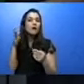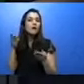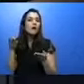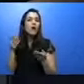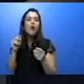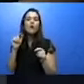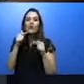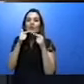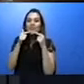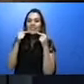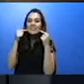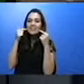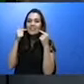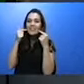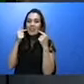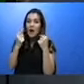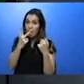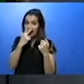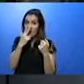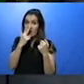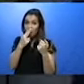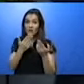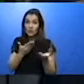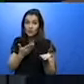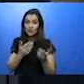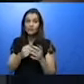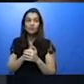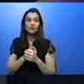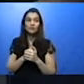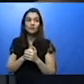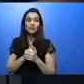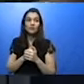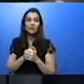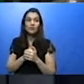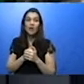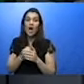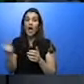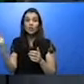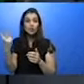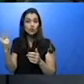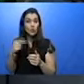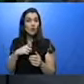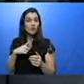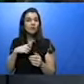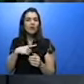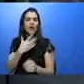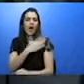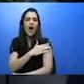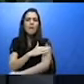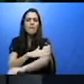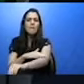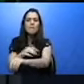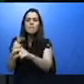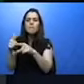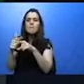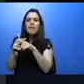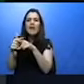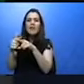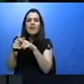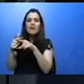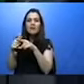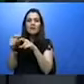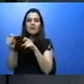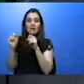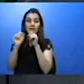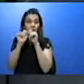ou o sorriso delas semelhante? As duas têm a pele clara, tá vendo? Vocês podem escrever de acordo com o